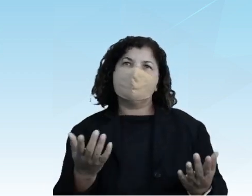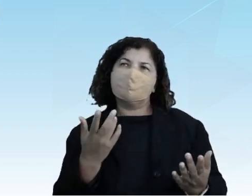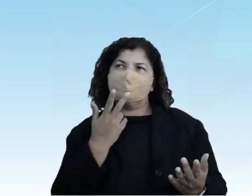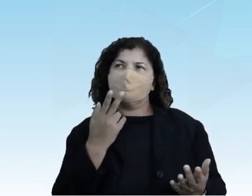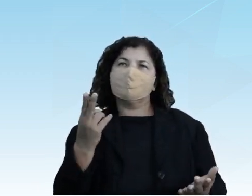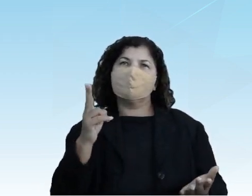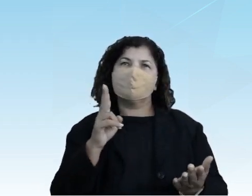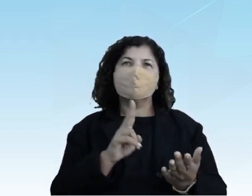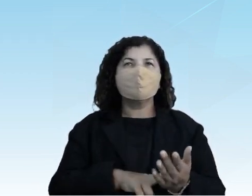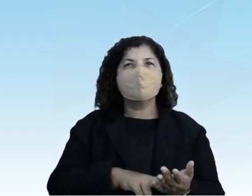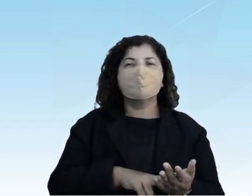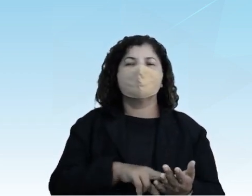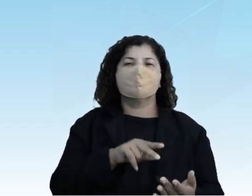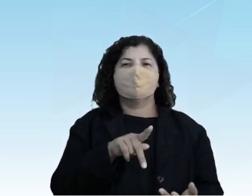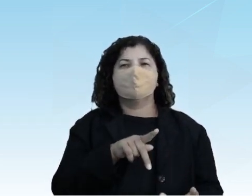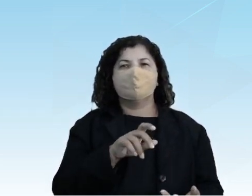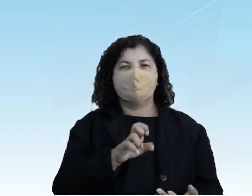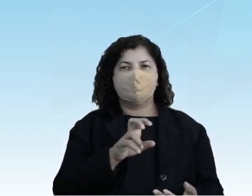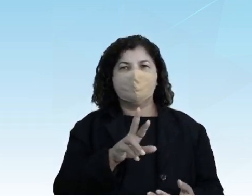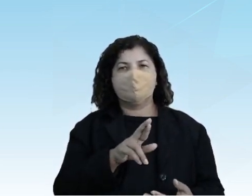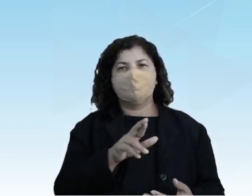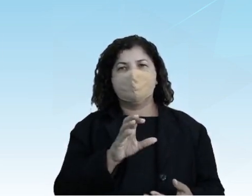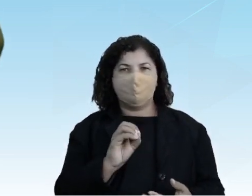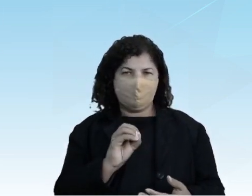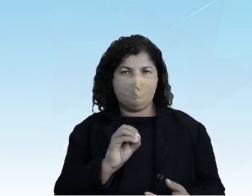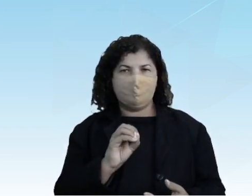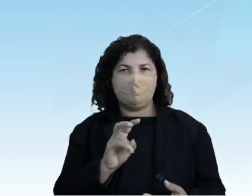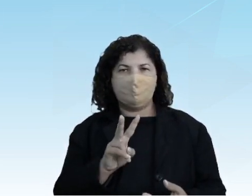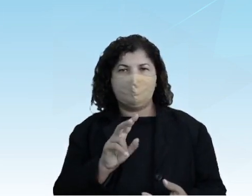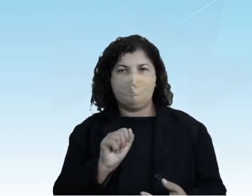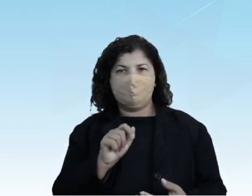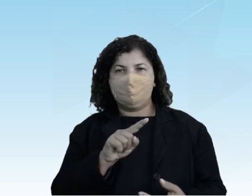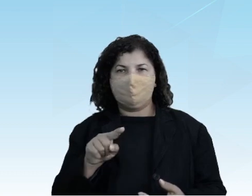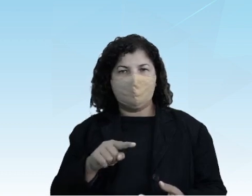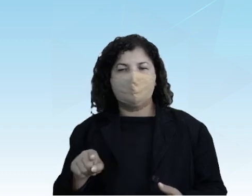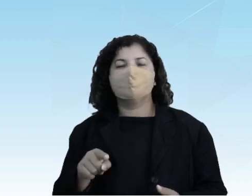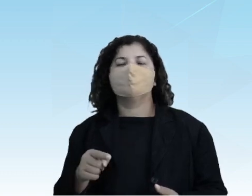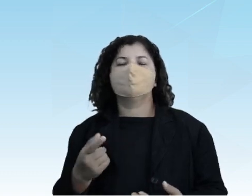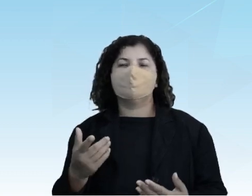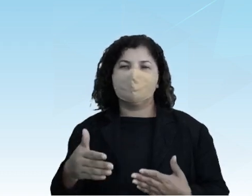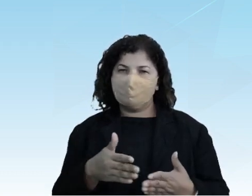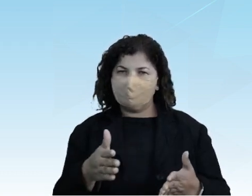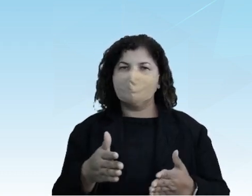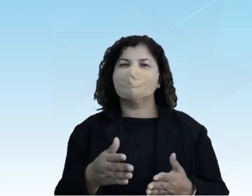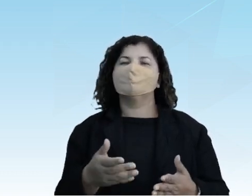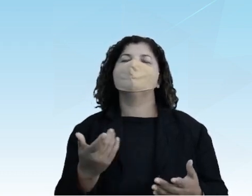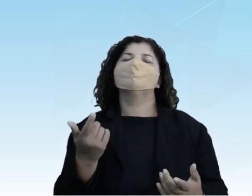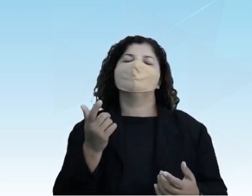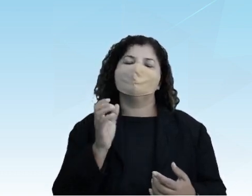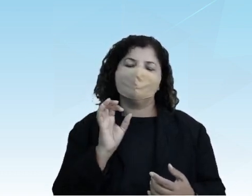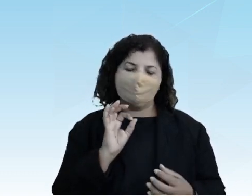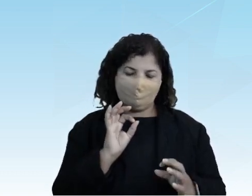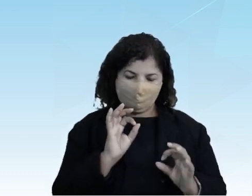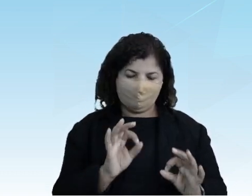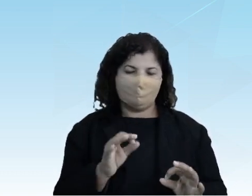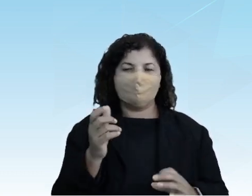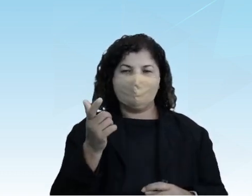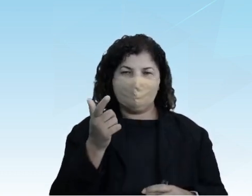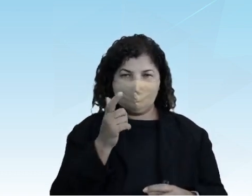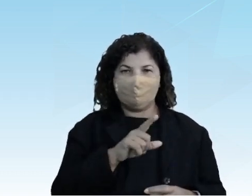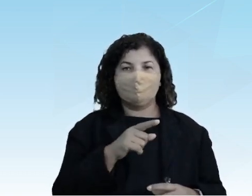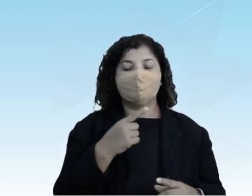de Pero Vaz de Caminha acertou, não é isso? Porque a função dessa